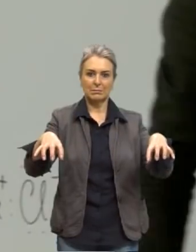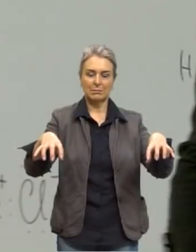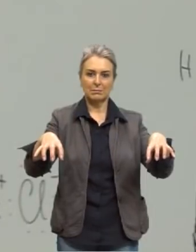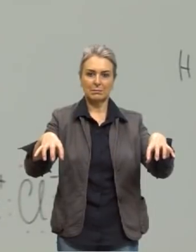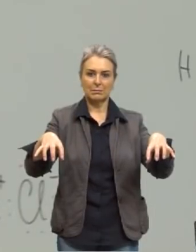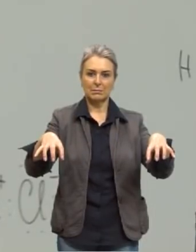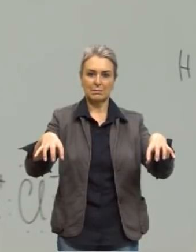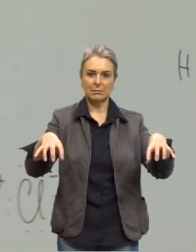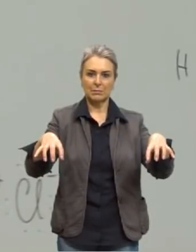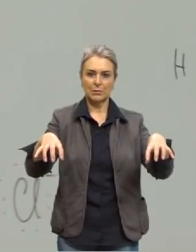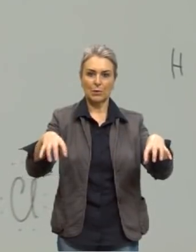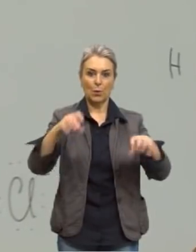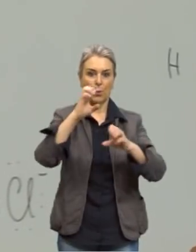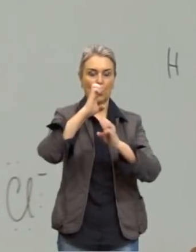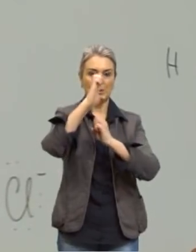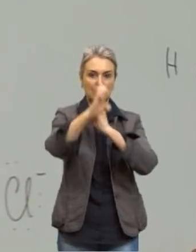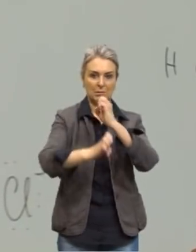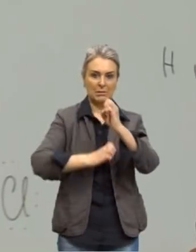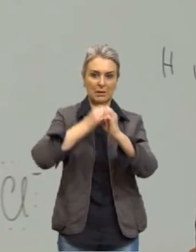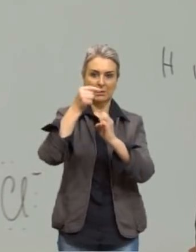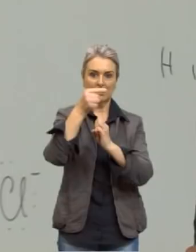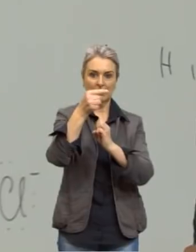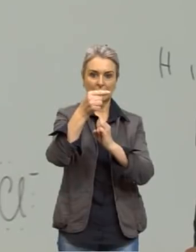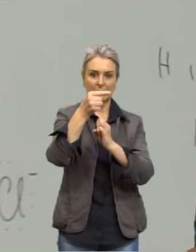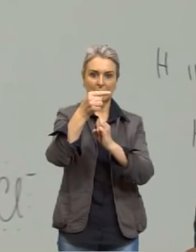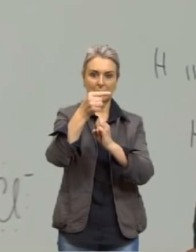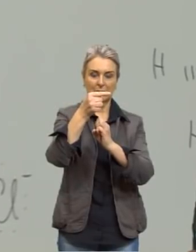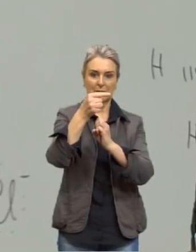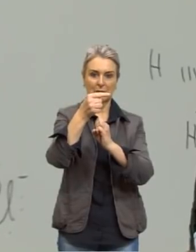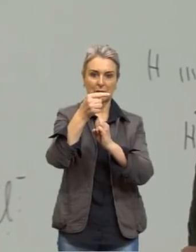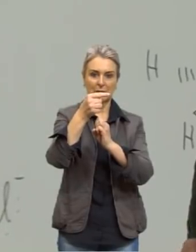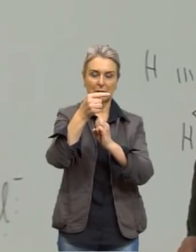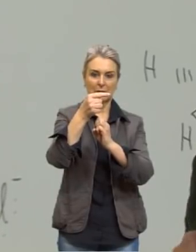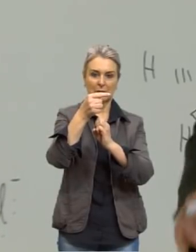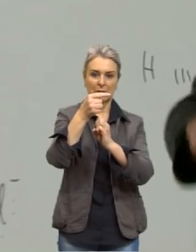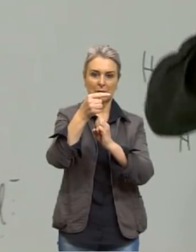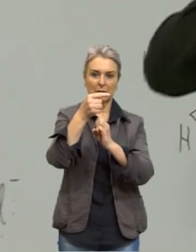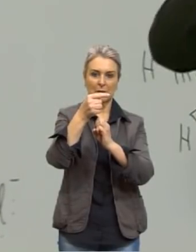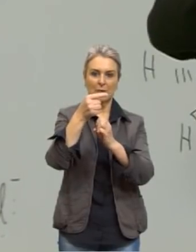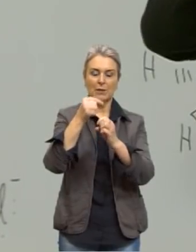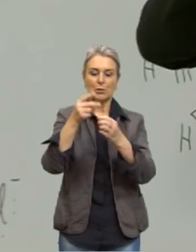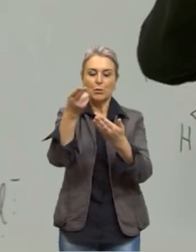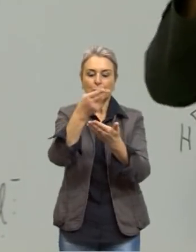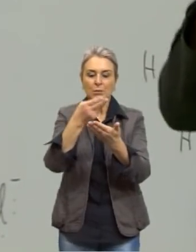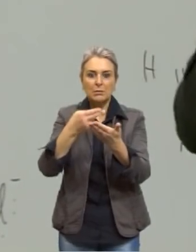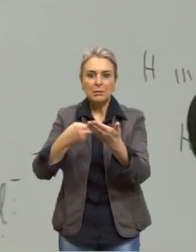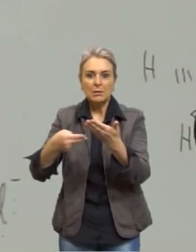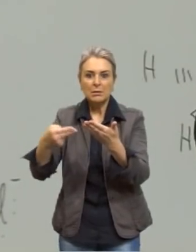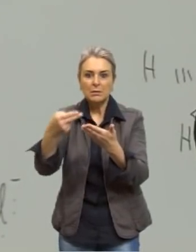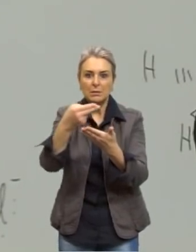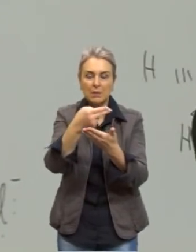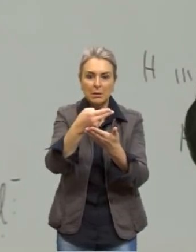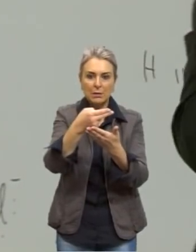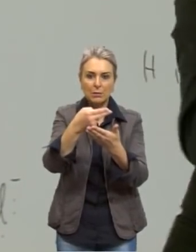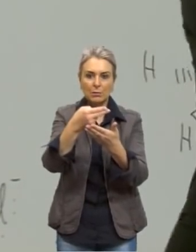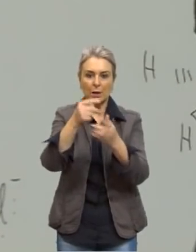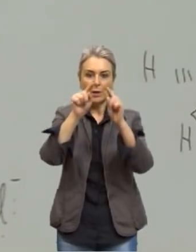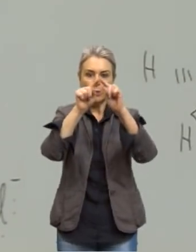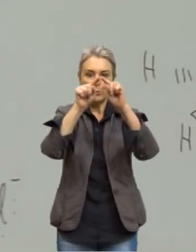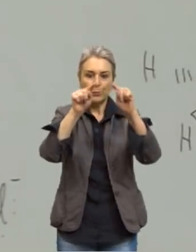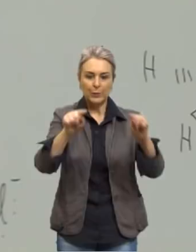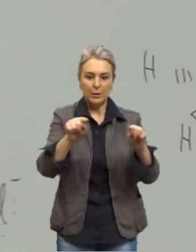esse pague de elétrons o que que ele fez ele faz com que a geometria tenha que ser piramidal